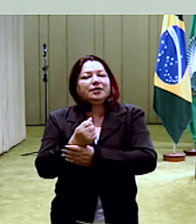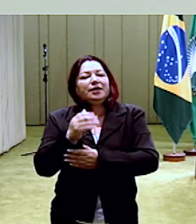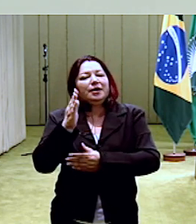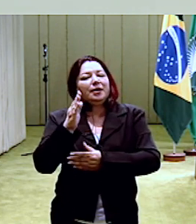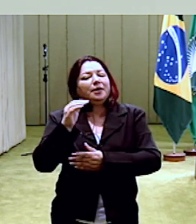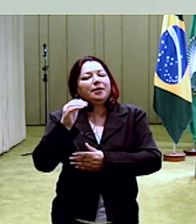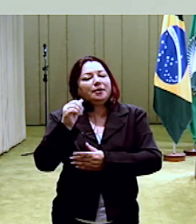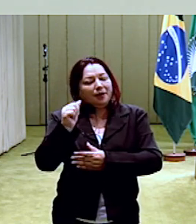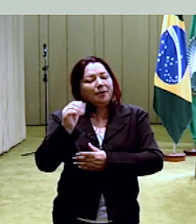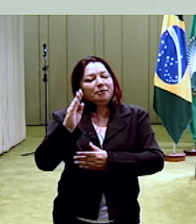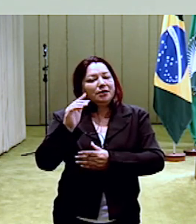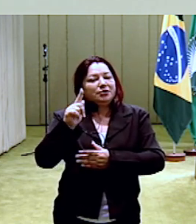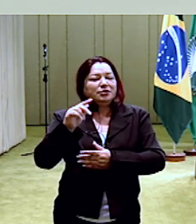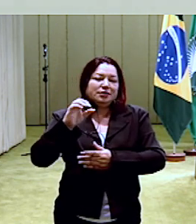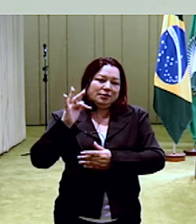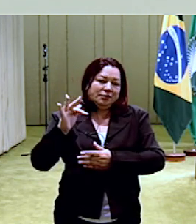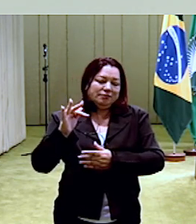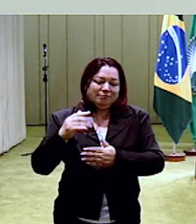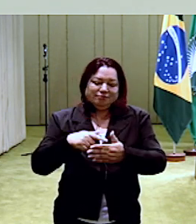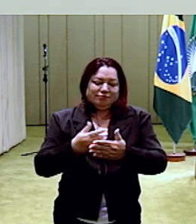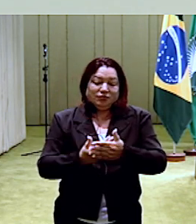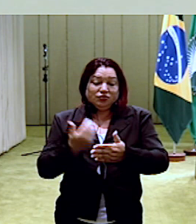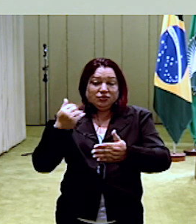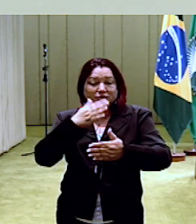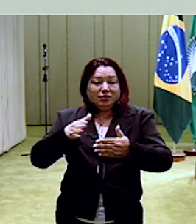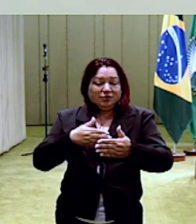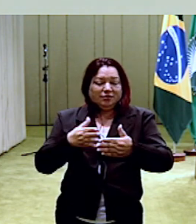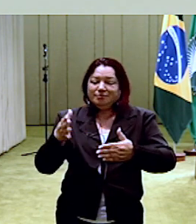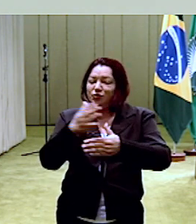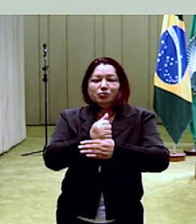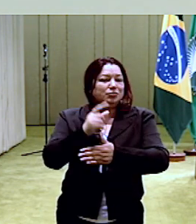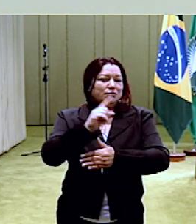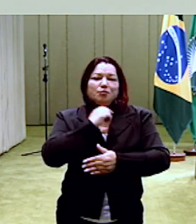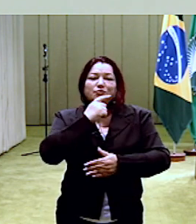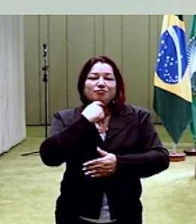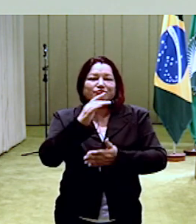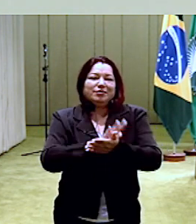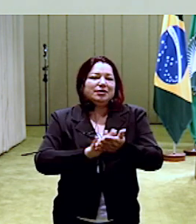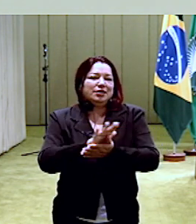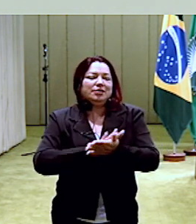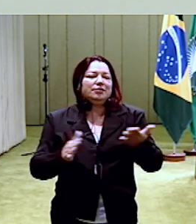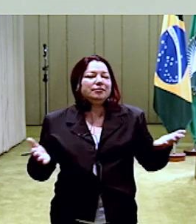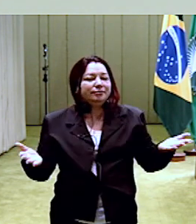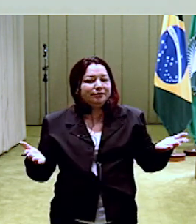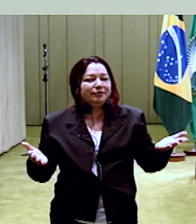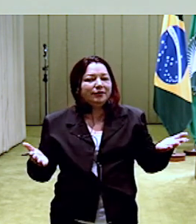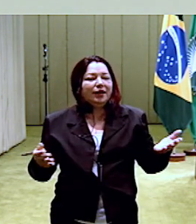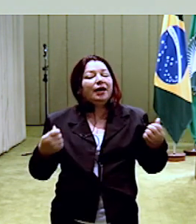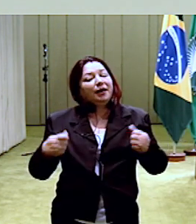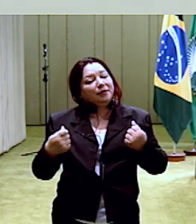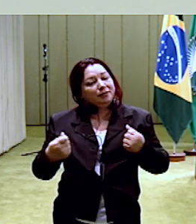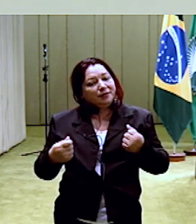a estrutura que estava em vigor foi desmontada e nada foi colocado no lugar. Então, eu entendo que é uma prioridade do governo atual